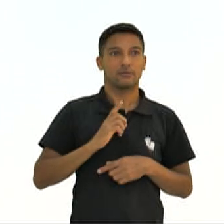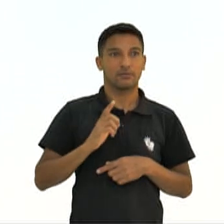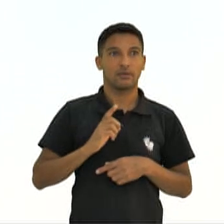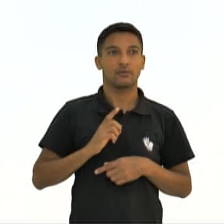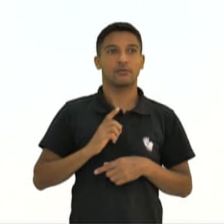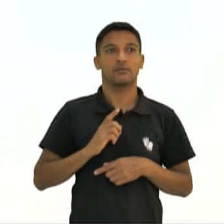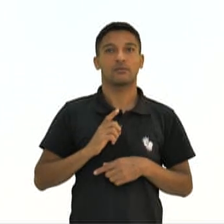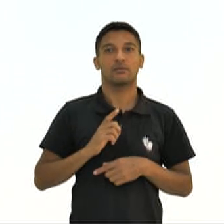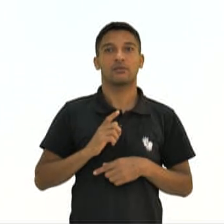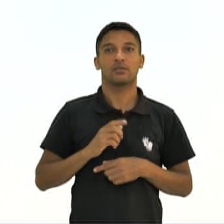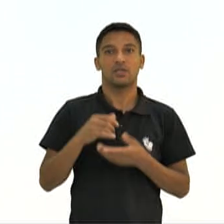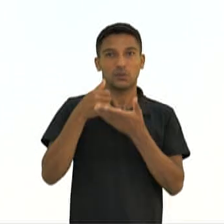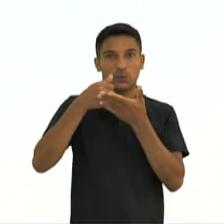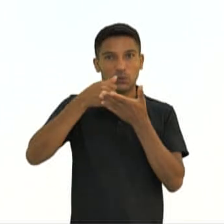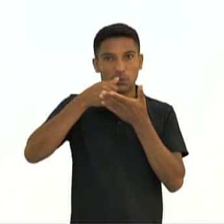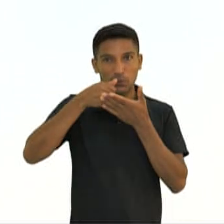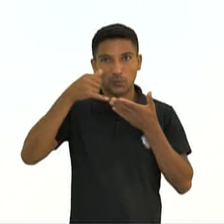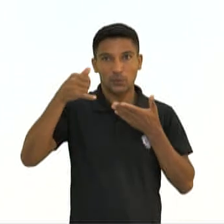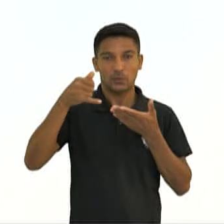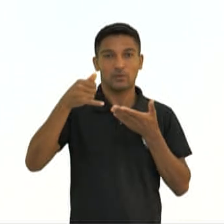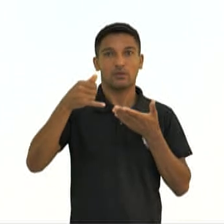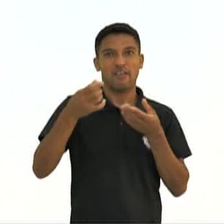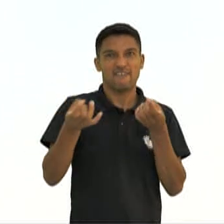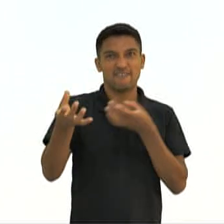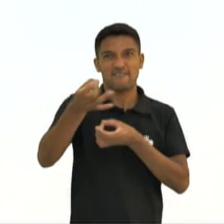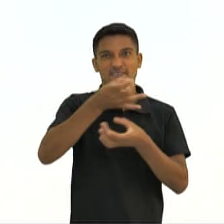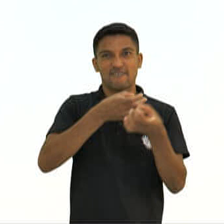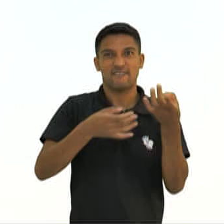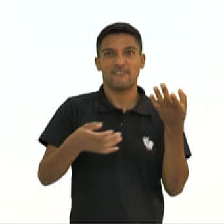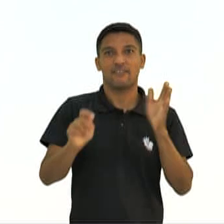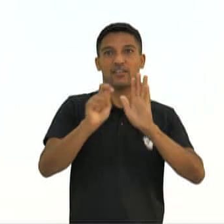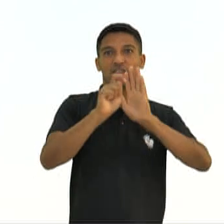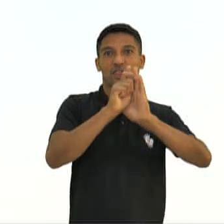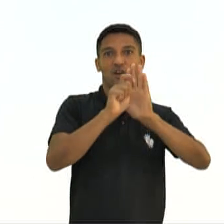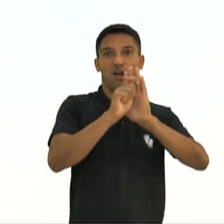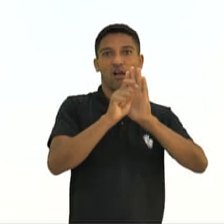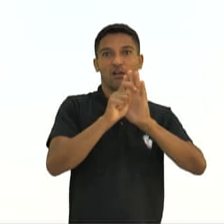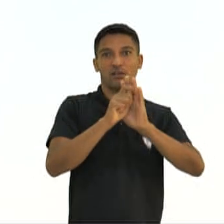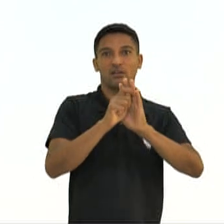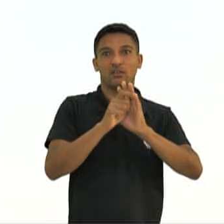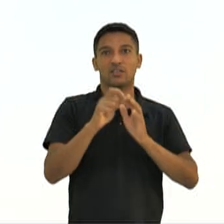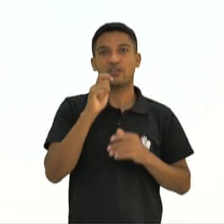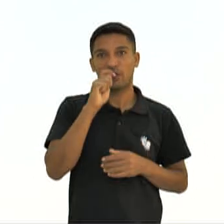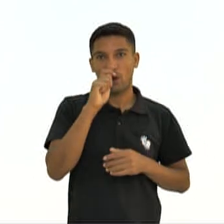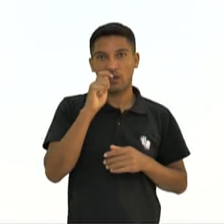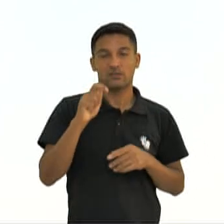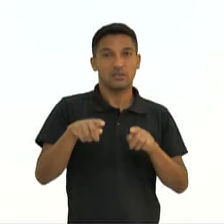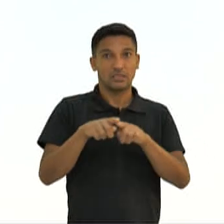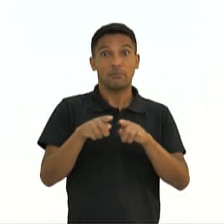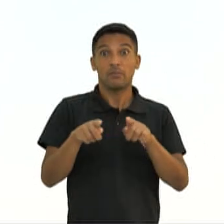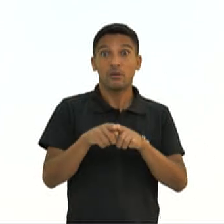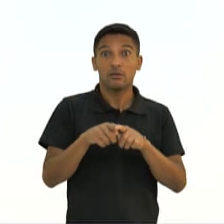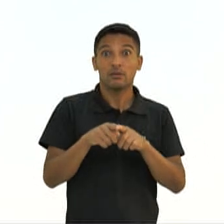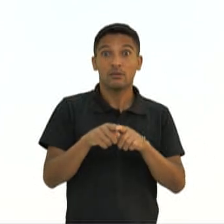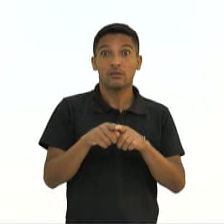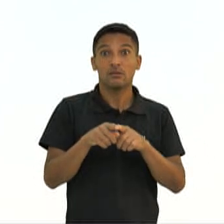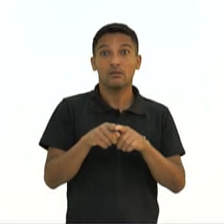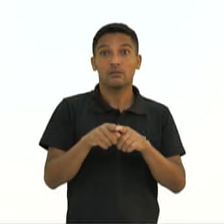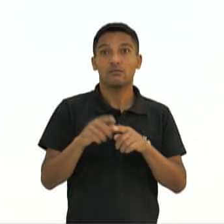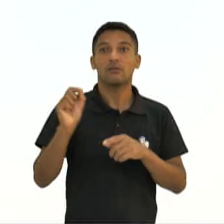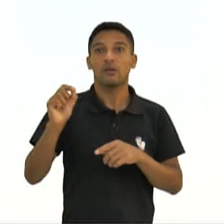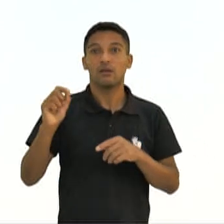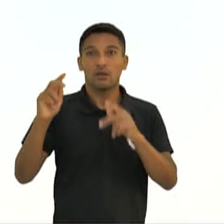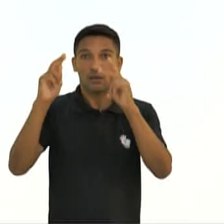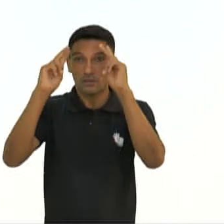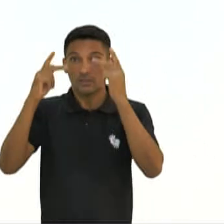de drogas e de seres humanos, né, que acontece ali, não acontece à vista das pessoas, mas ele causa uma instabilidade, uma insegurança